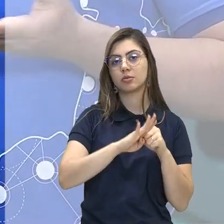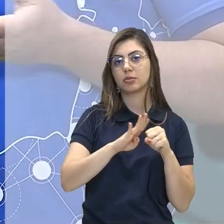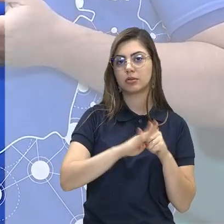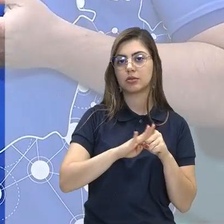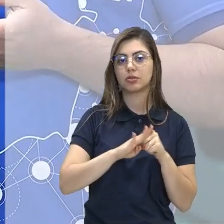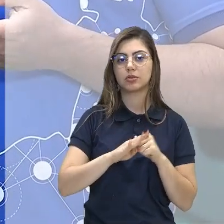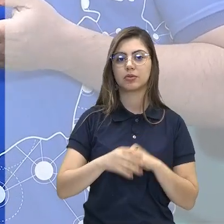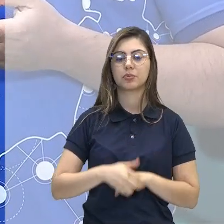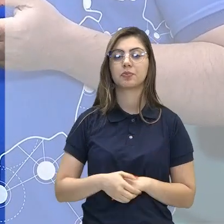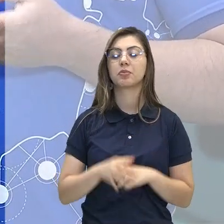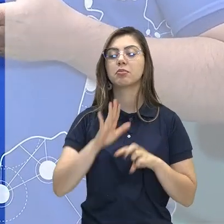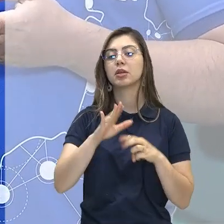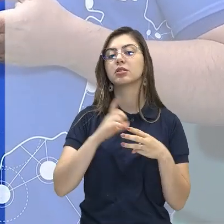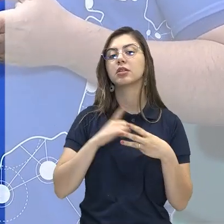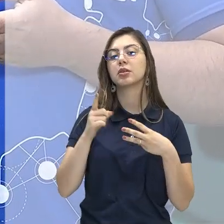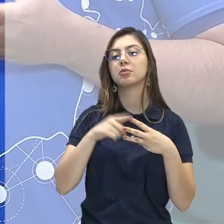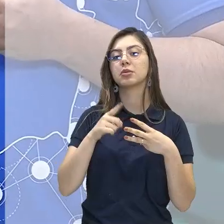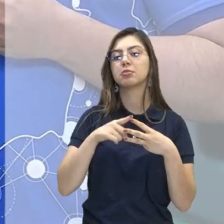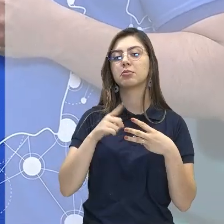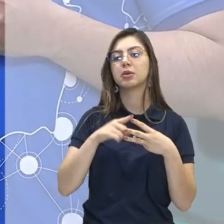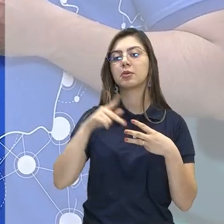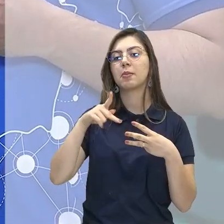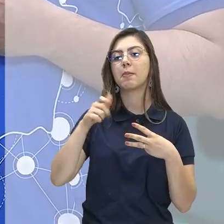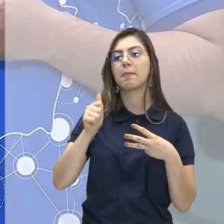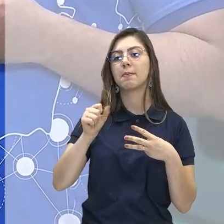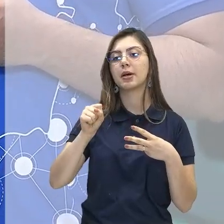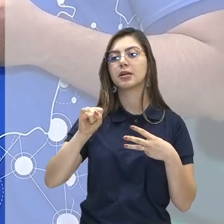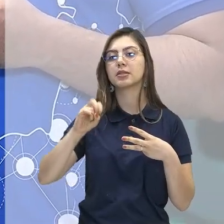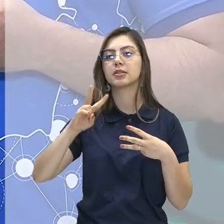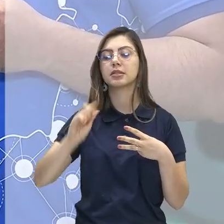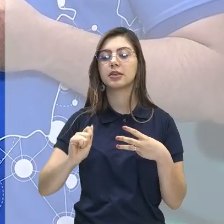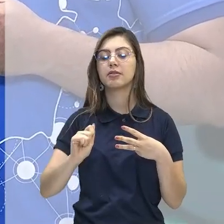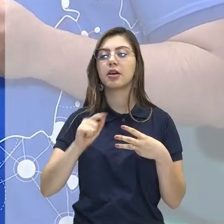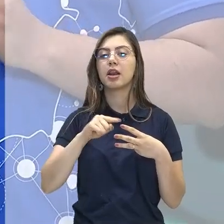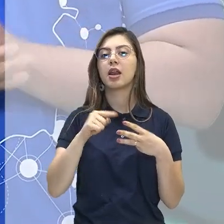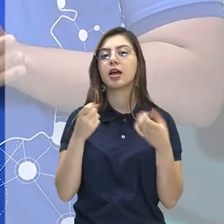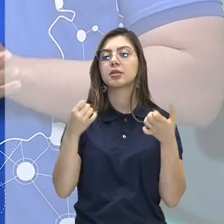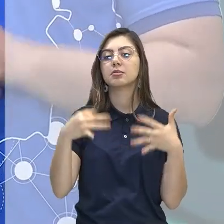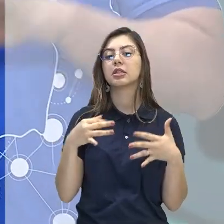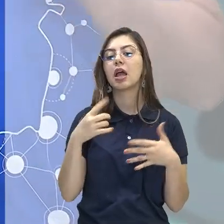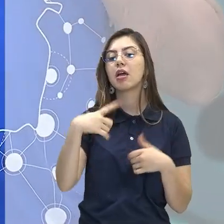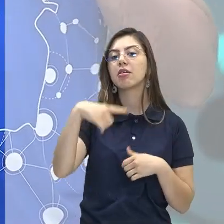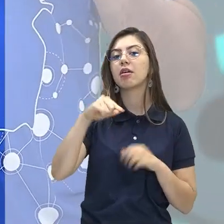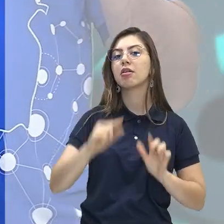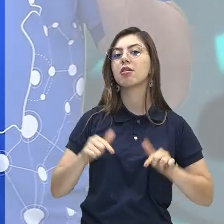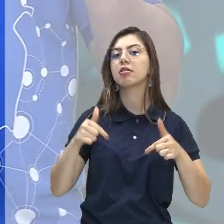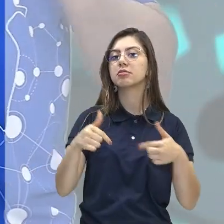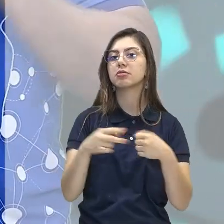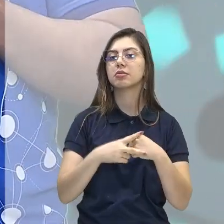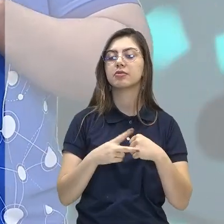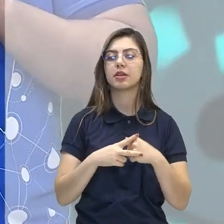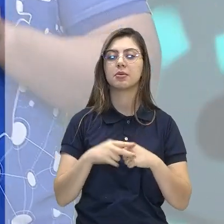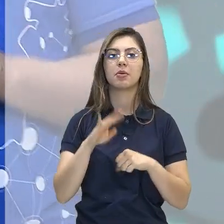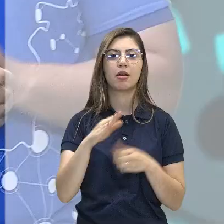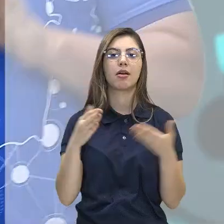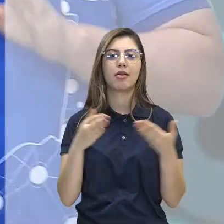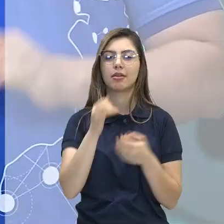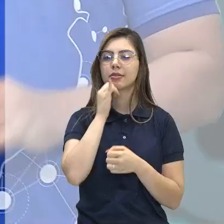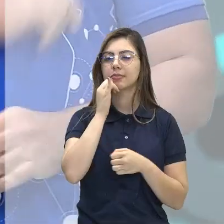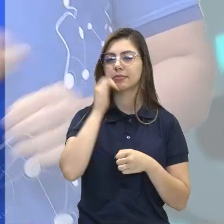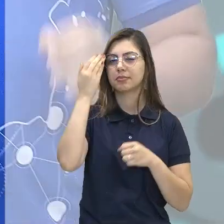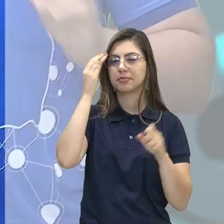agente da passiva vai identificar para a gente quem realiza a ação verbal. Então, vamos ao exemplo que vai ficar mais